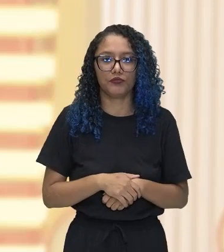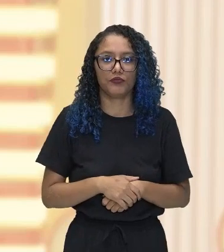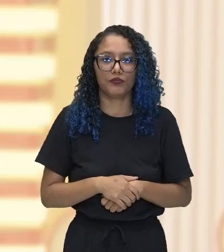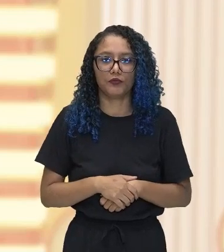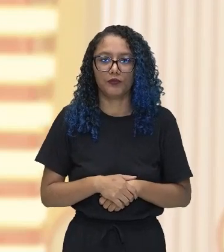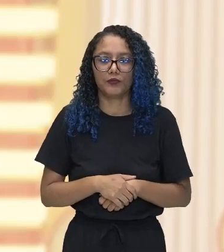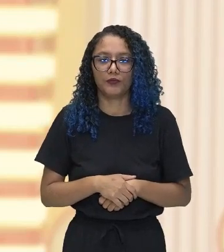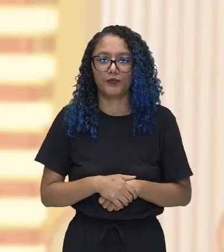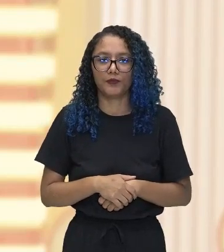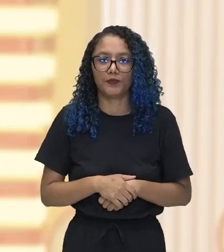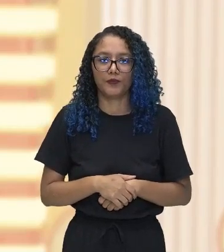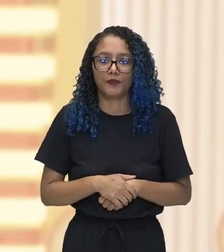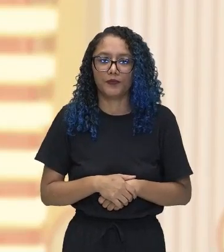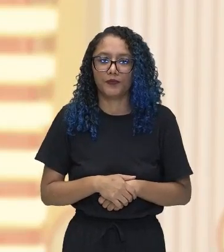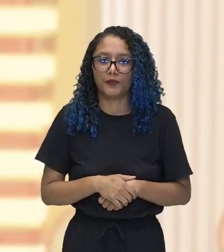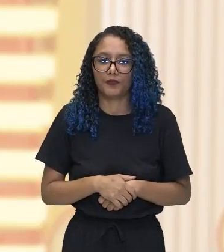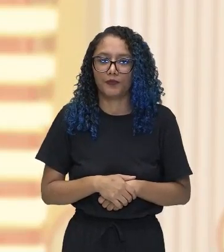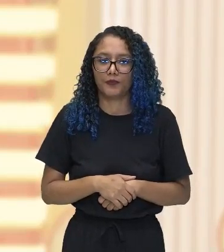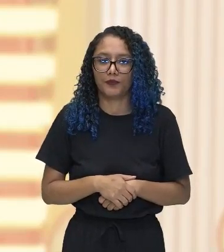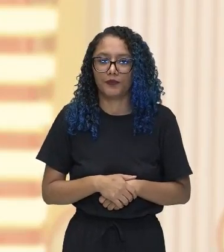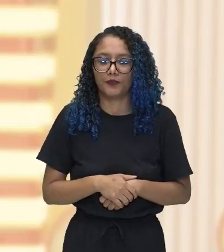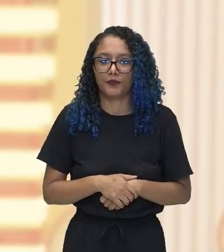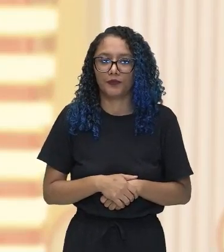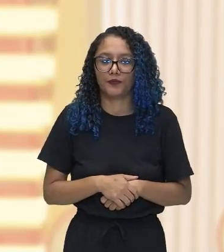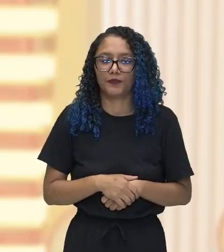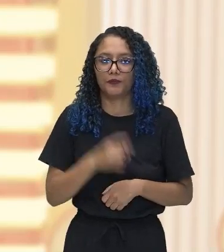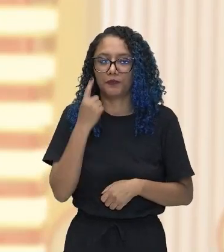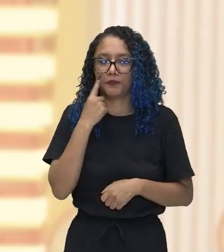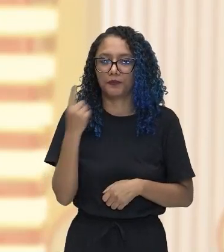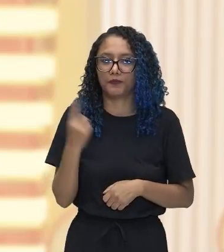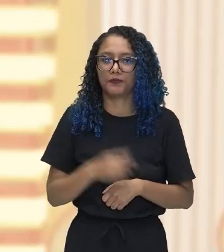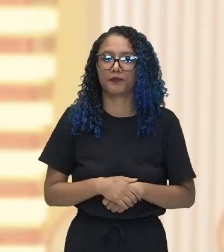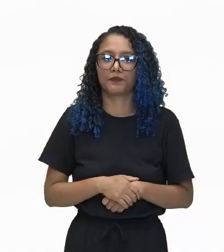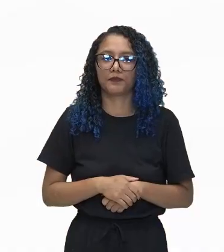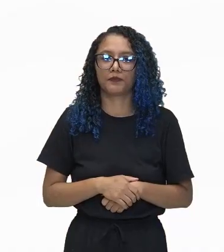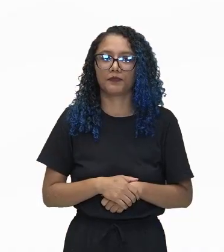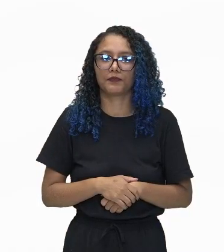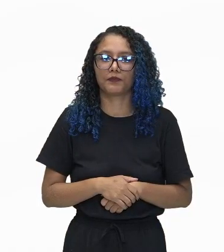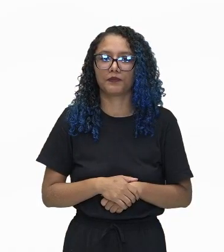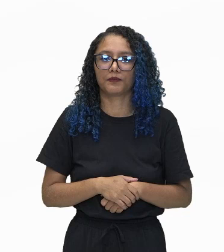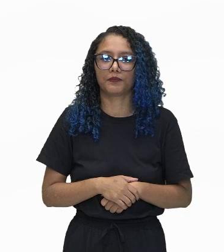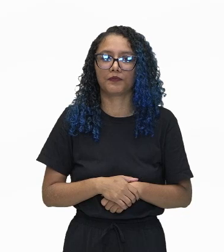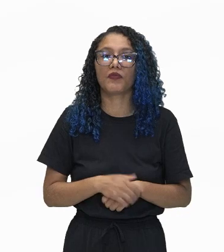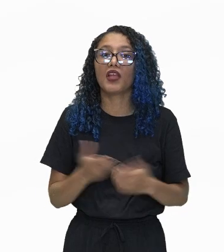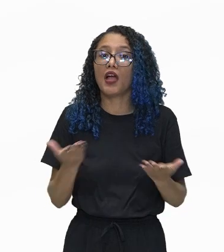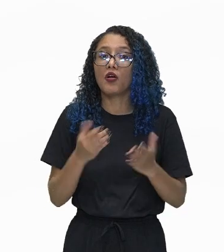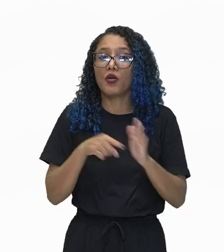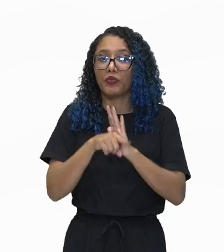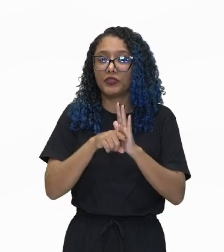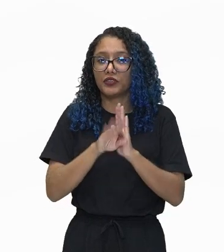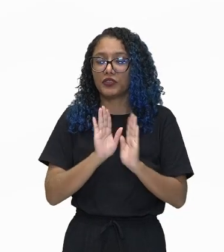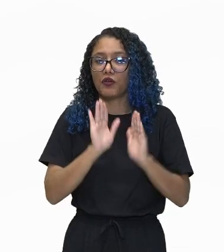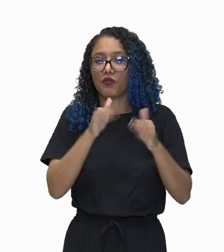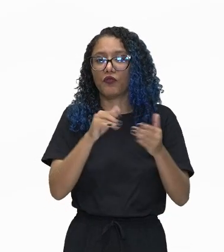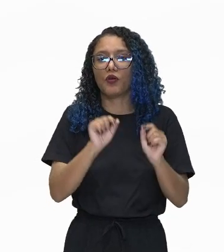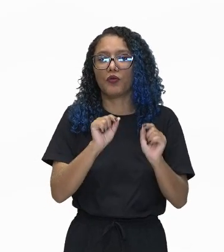no mercado negro. Acompanhe ali comigo, nós temos, então, pesquisas acerca das consequências quanto